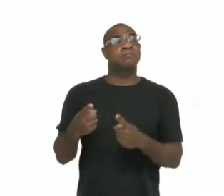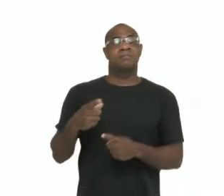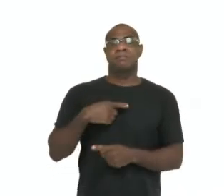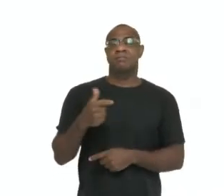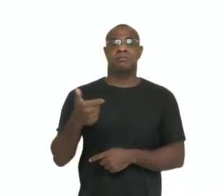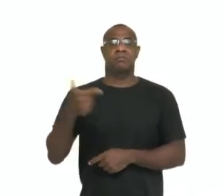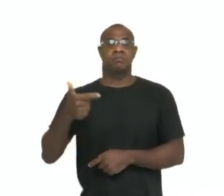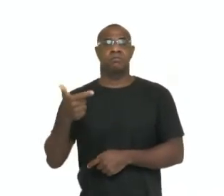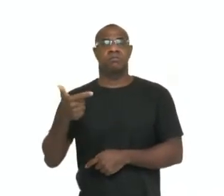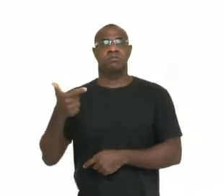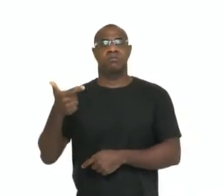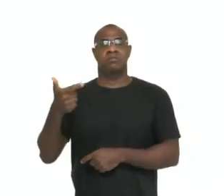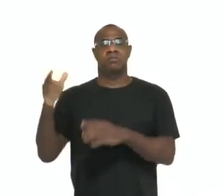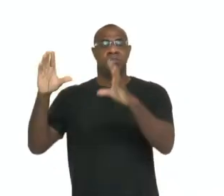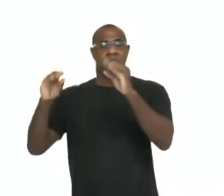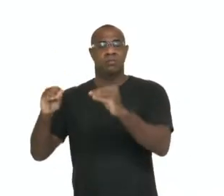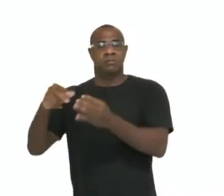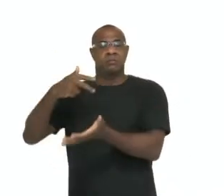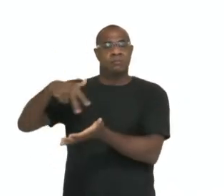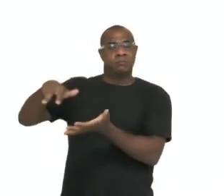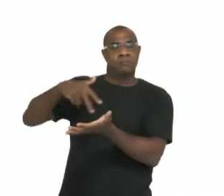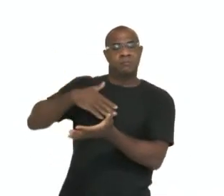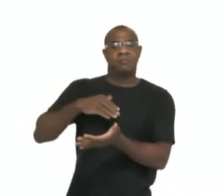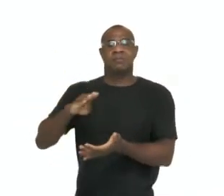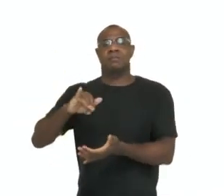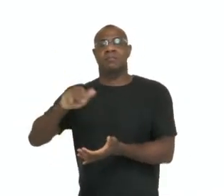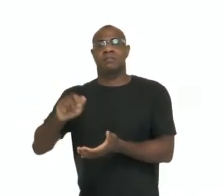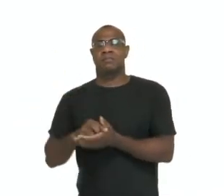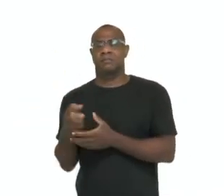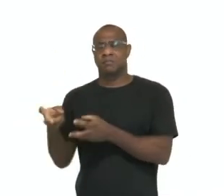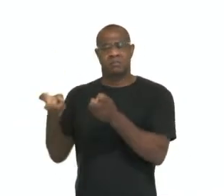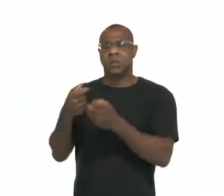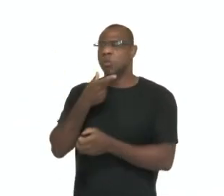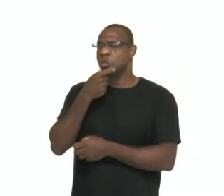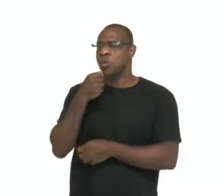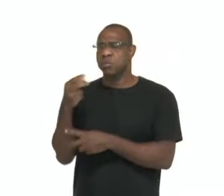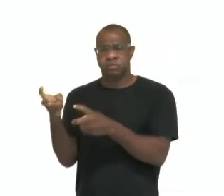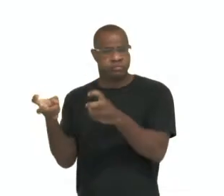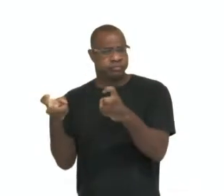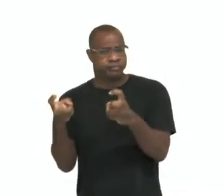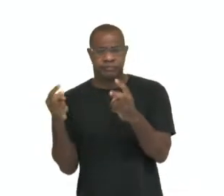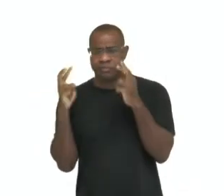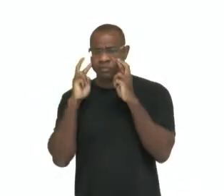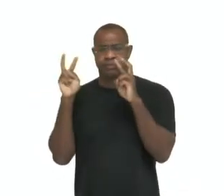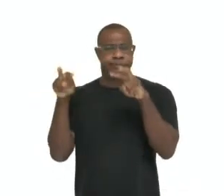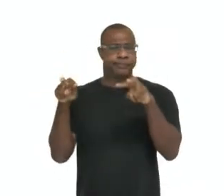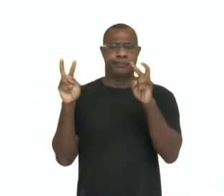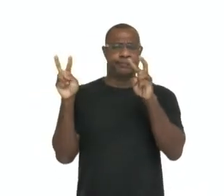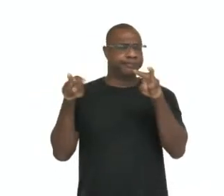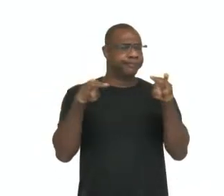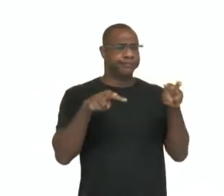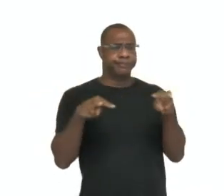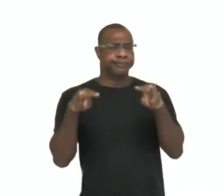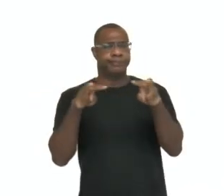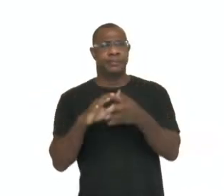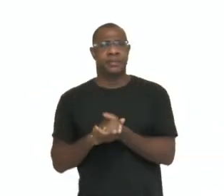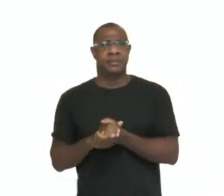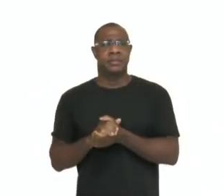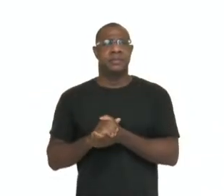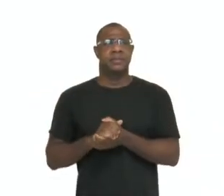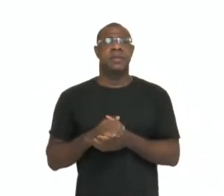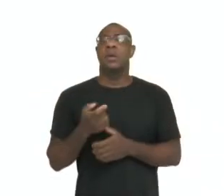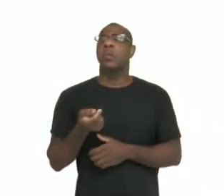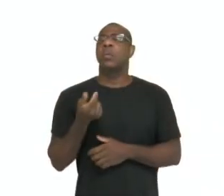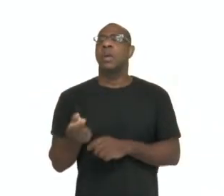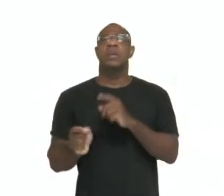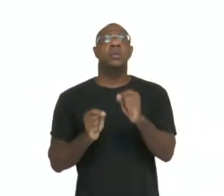baile. Nesse, quando vi que os homens não se fartavam de olhar para eles, de os buscar, quase